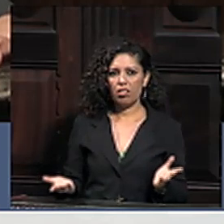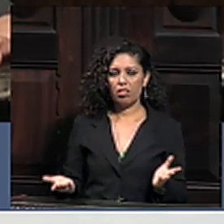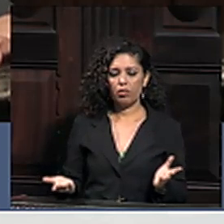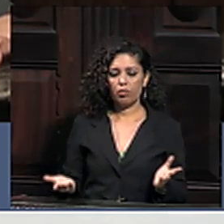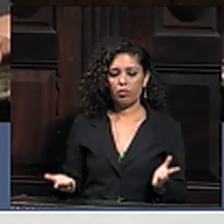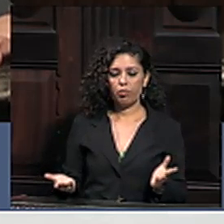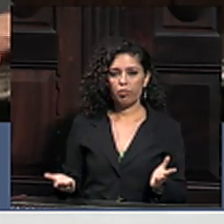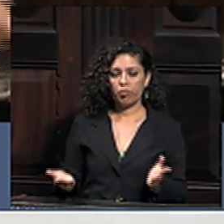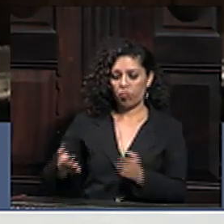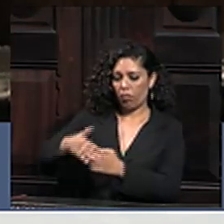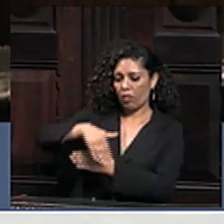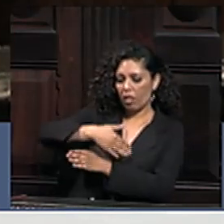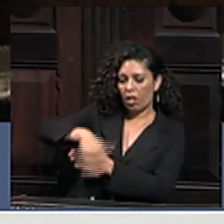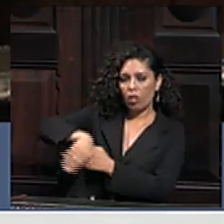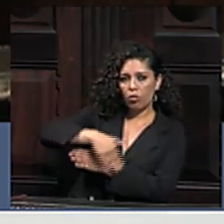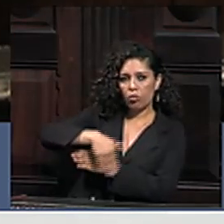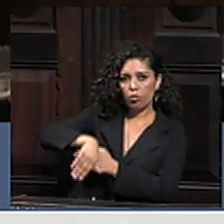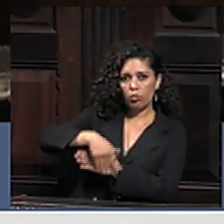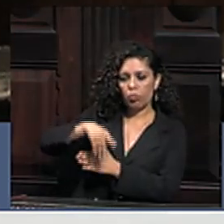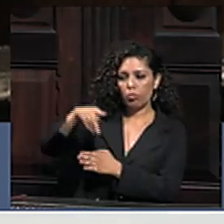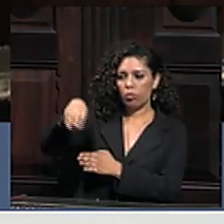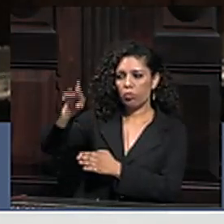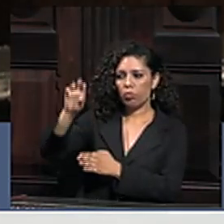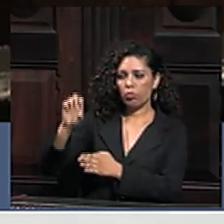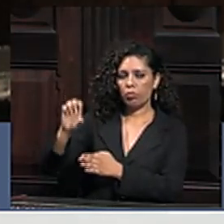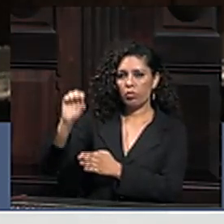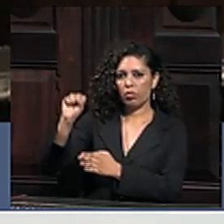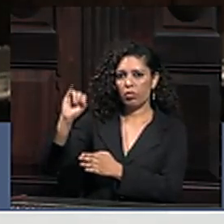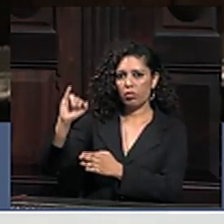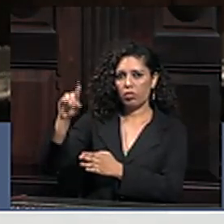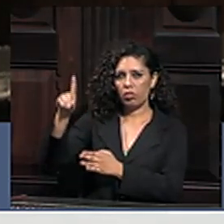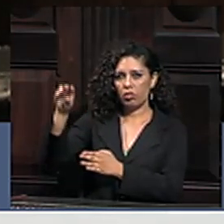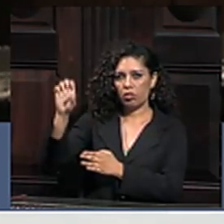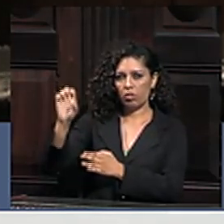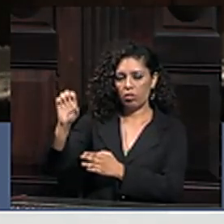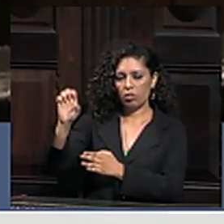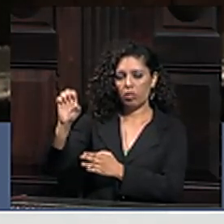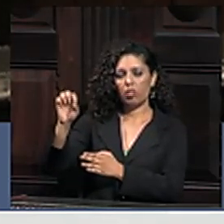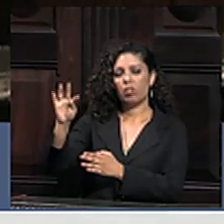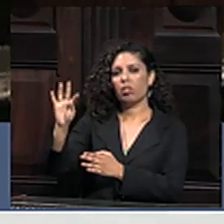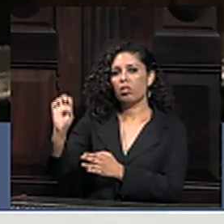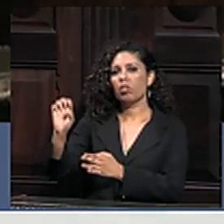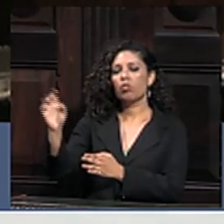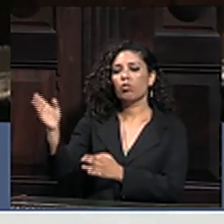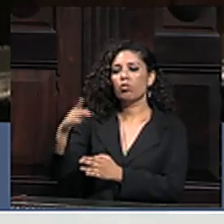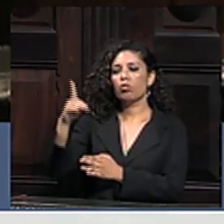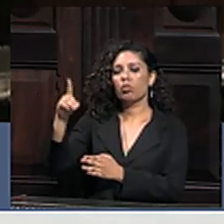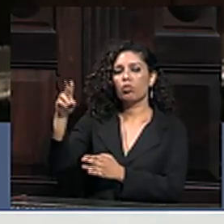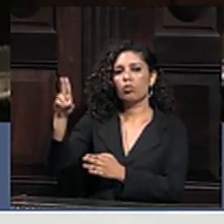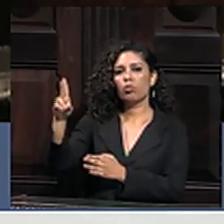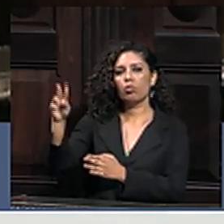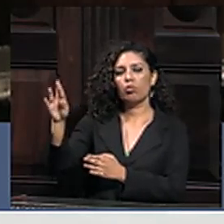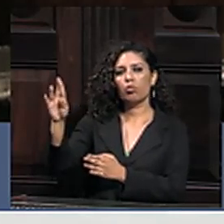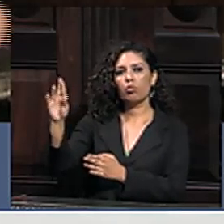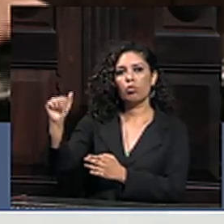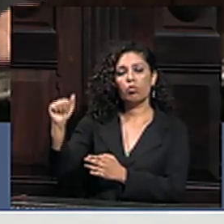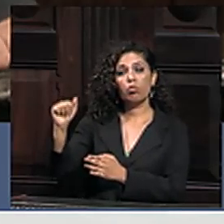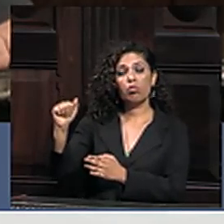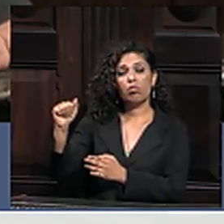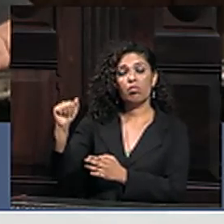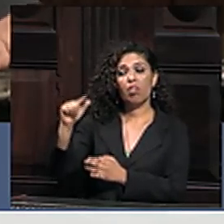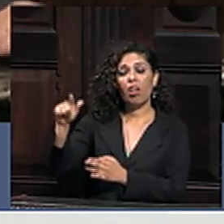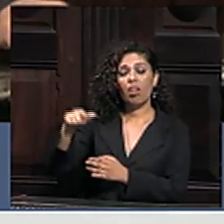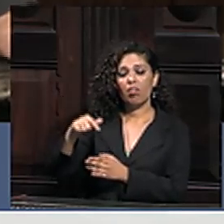rodovia Presidente Dutra, que está completamente esburacada ou com recapeamento de má